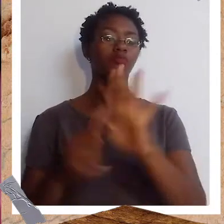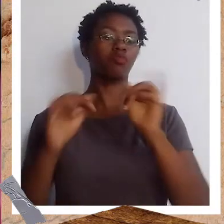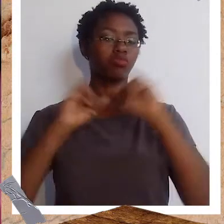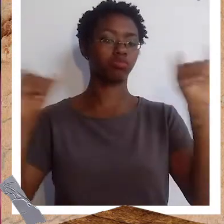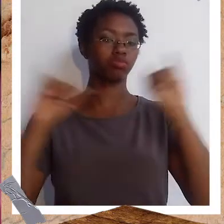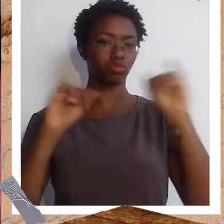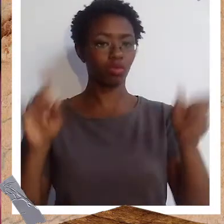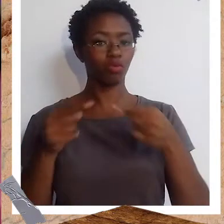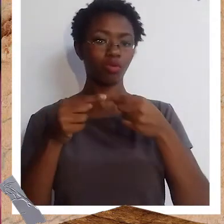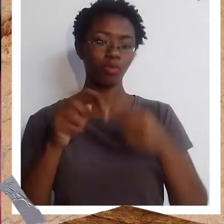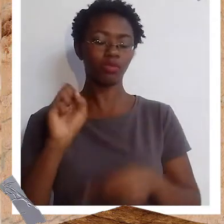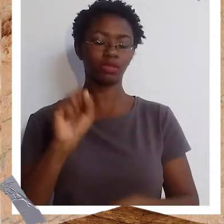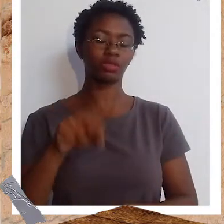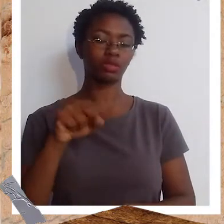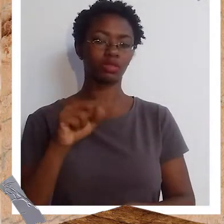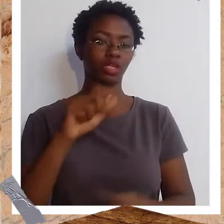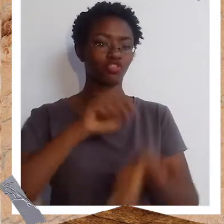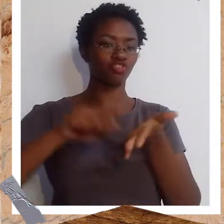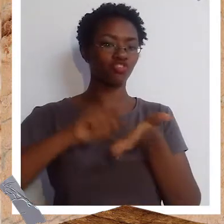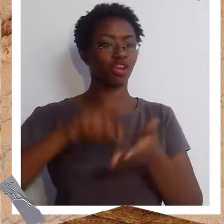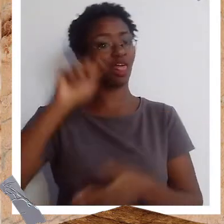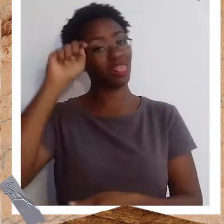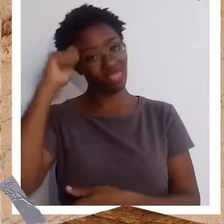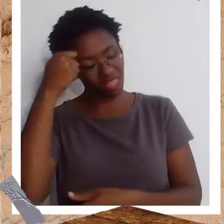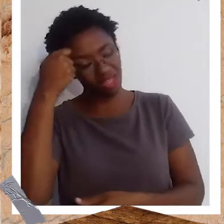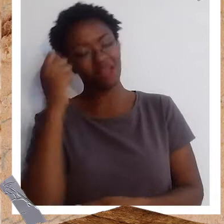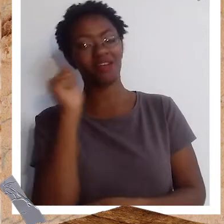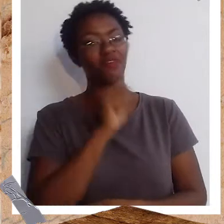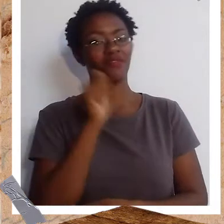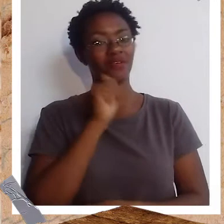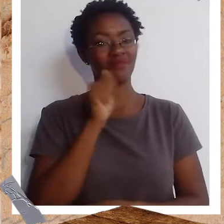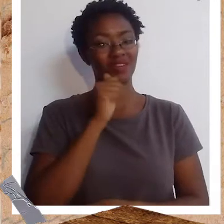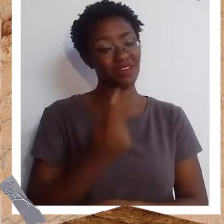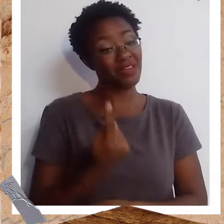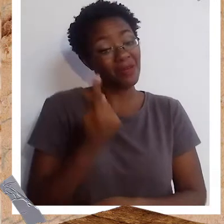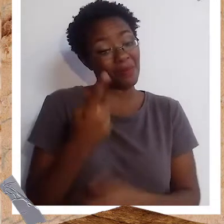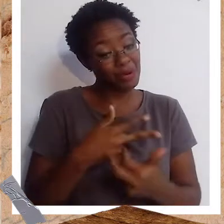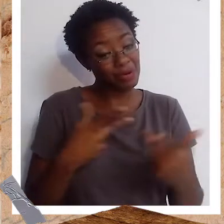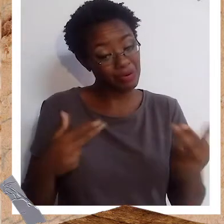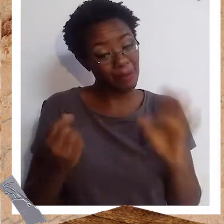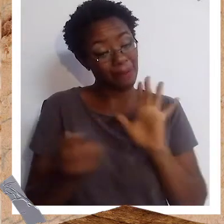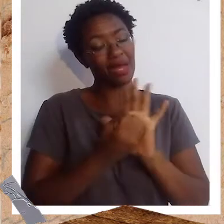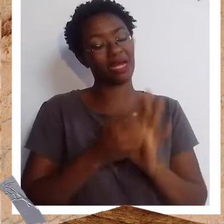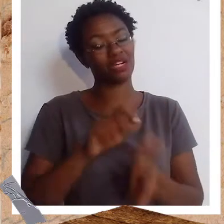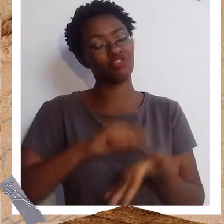desses traços dessa escrita negra feminina, né, como uma das.